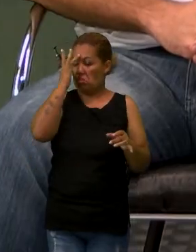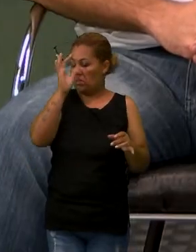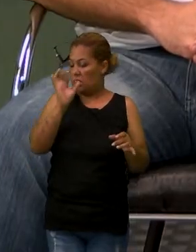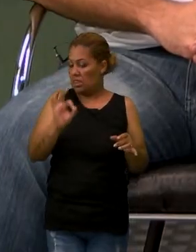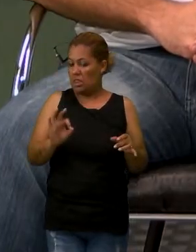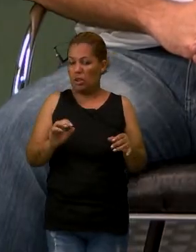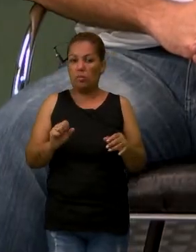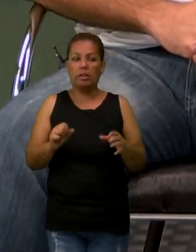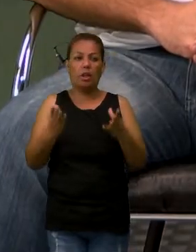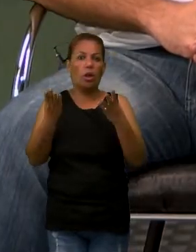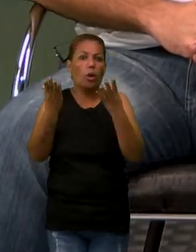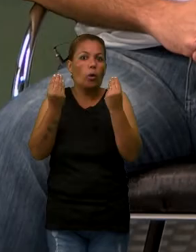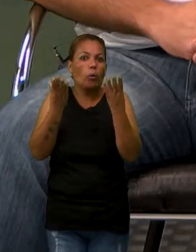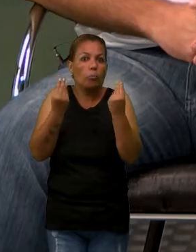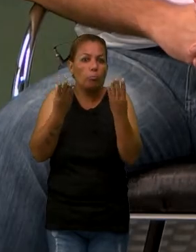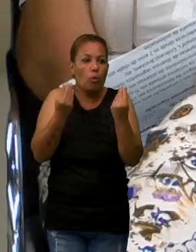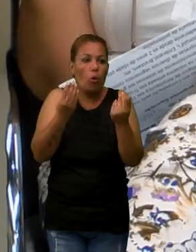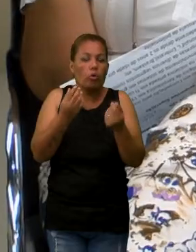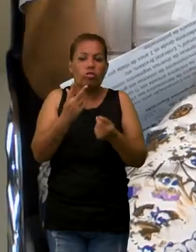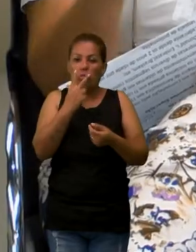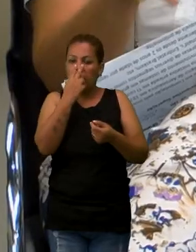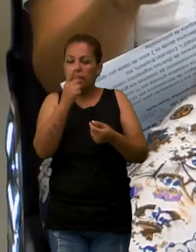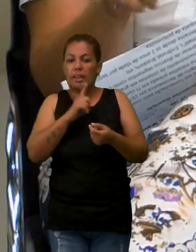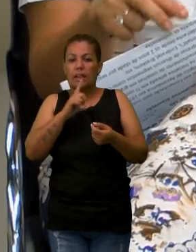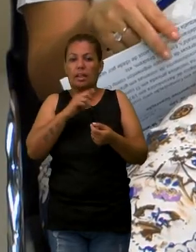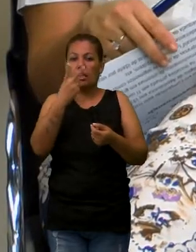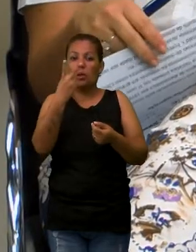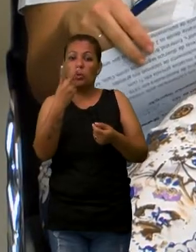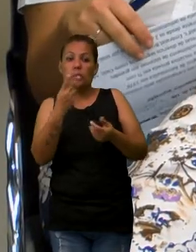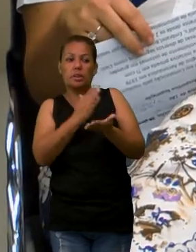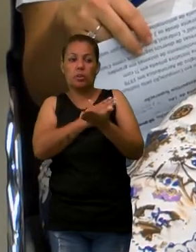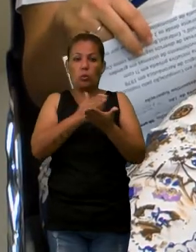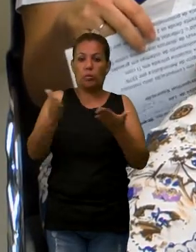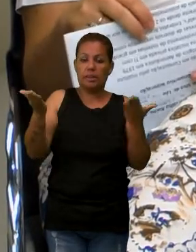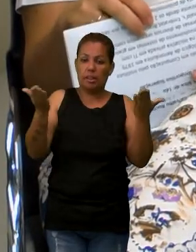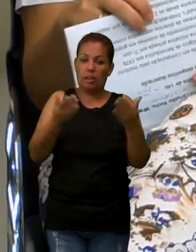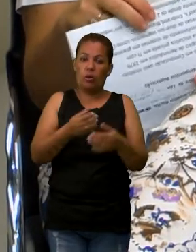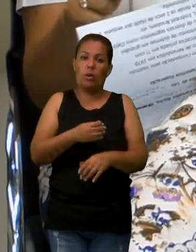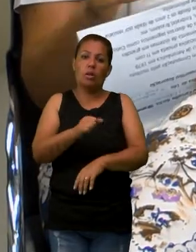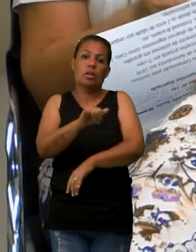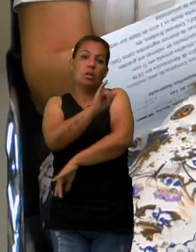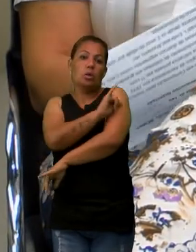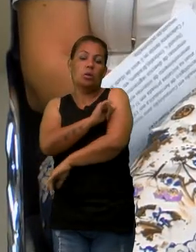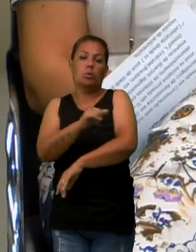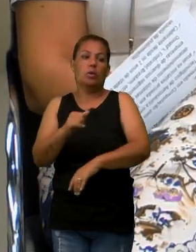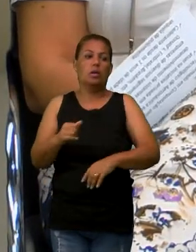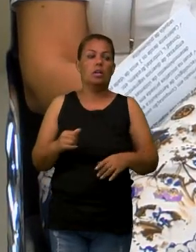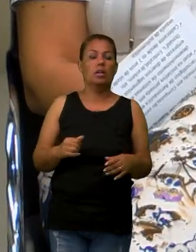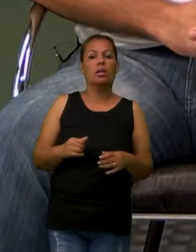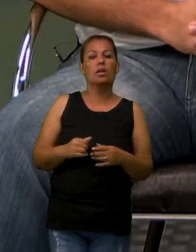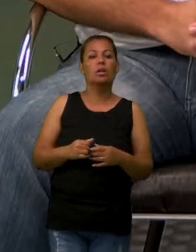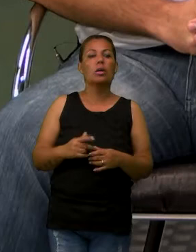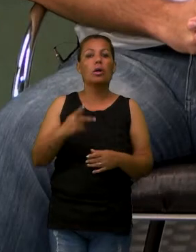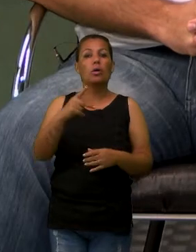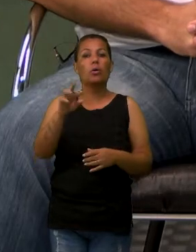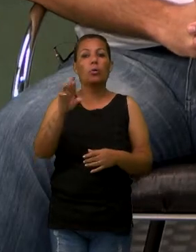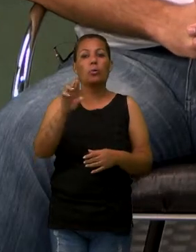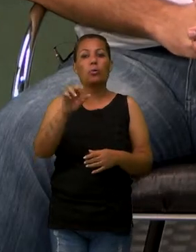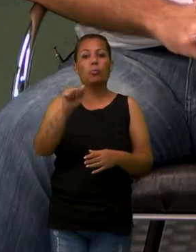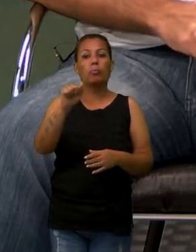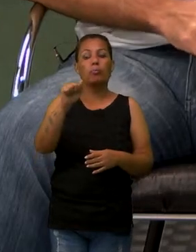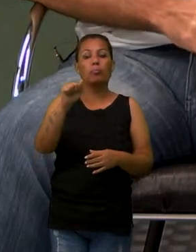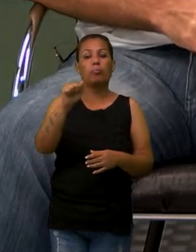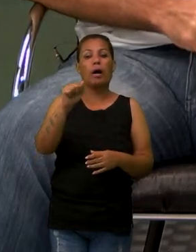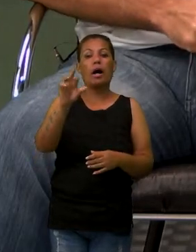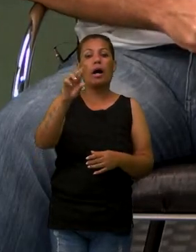bastante bastante parece que tem duas que estão estreando agora é bem embora criado no país gerando treino agora no rio é